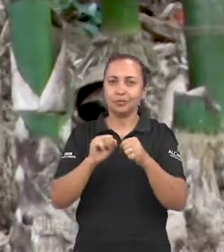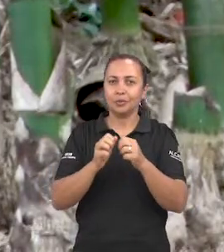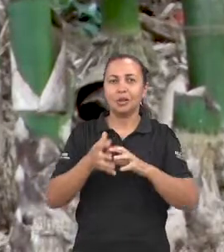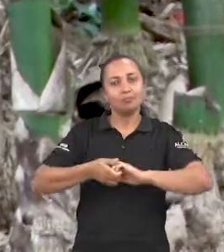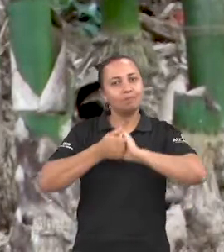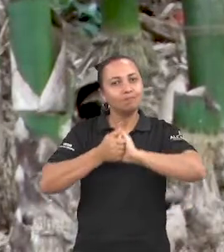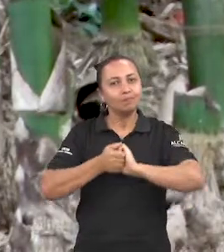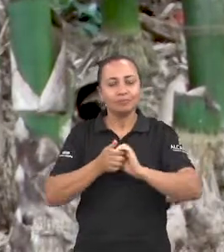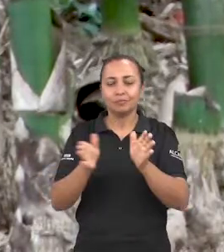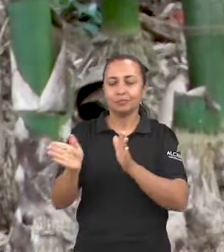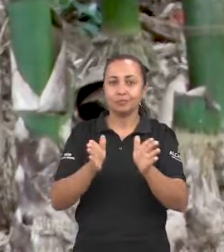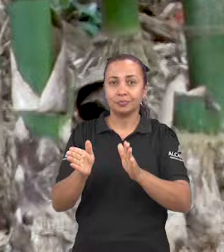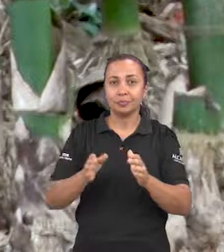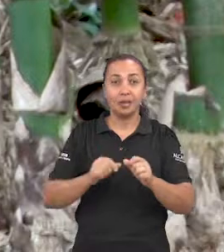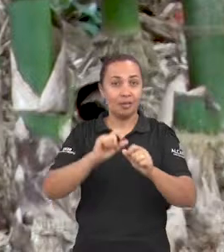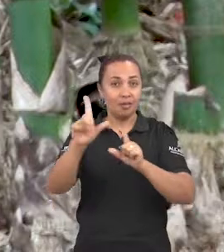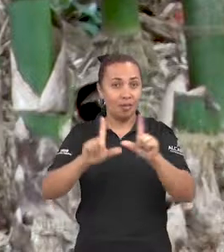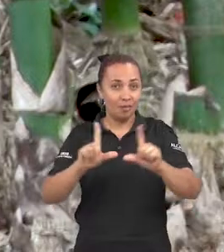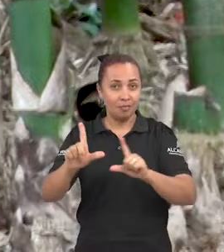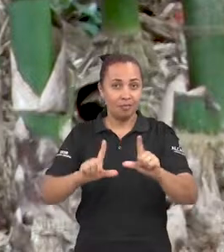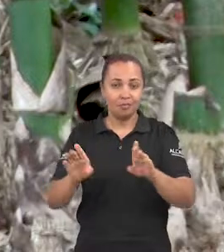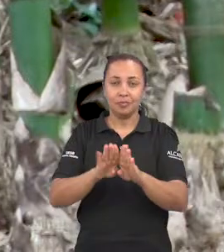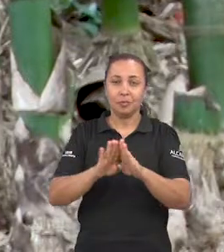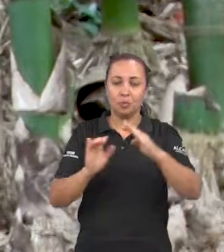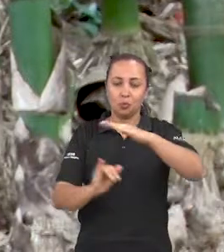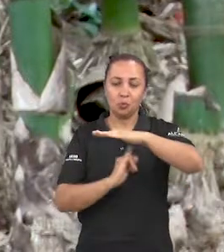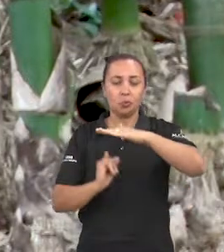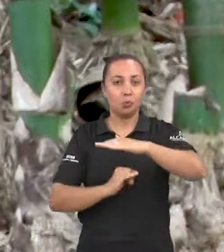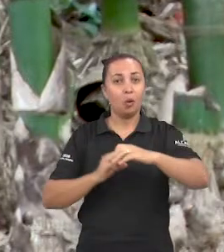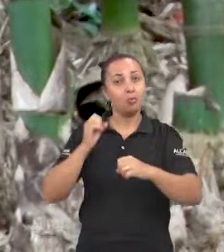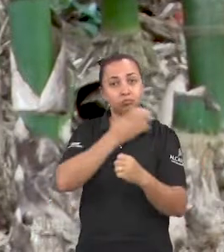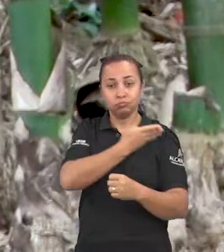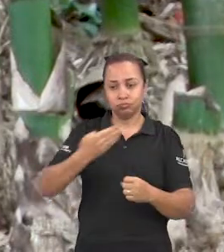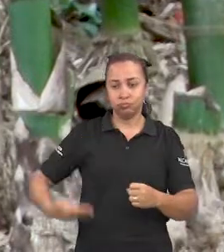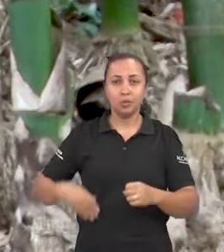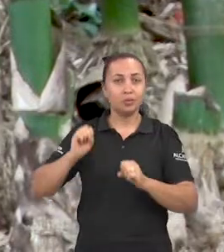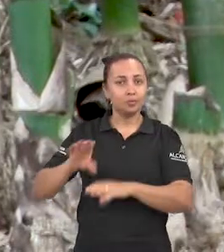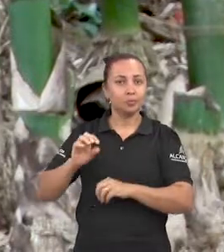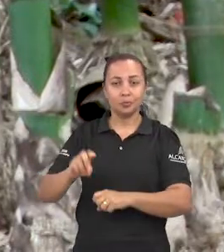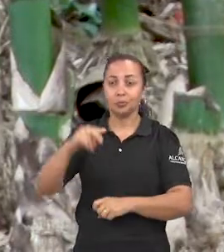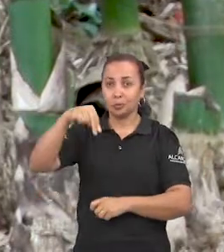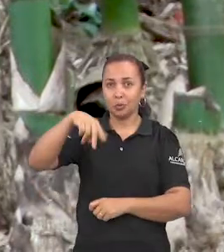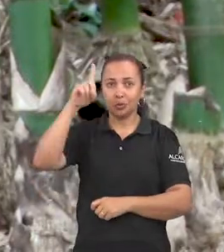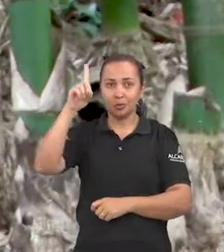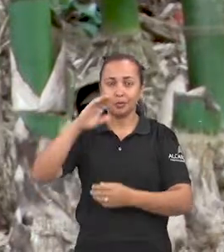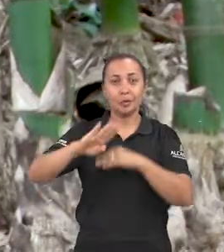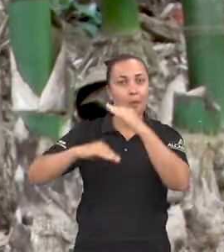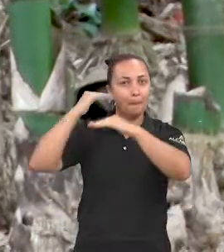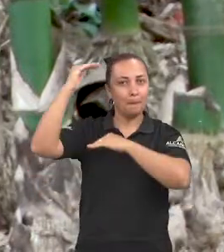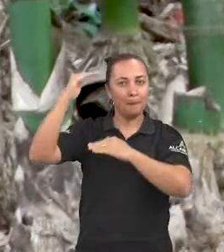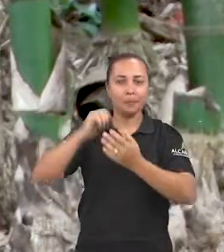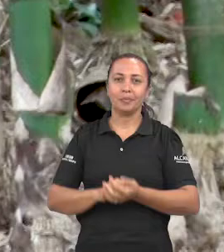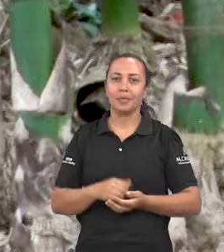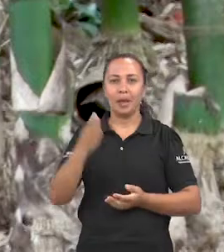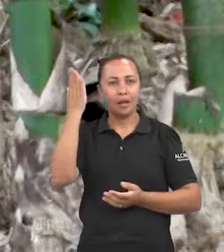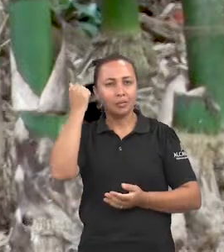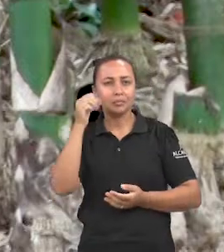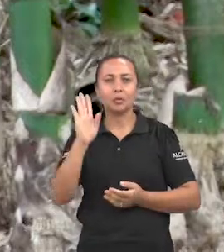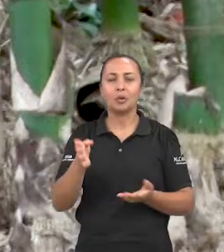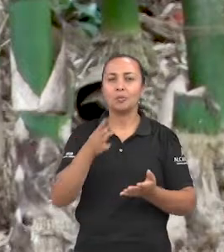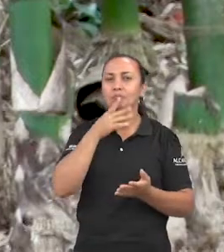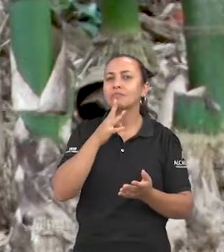por meio da colaboração entre emissoras e instituições públicas de ensino superior nordestinas. Saiba quais as